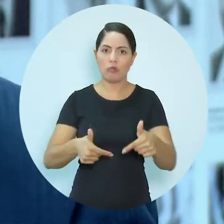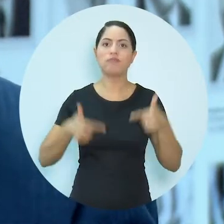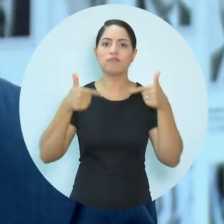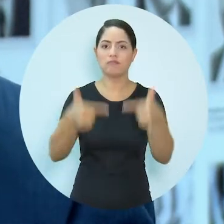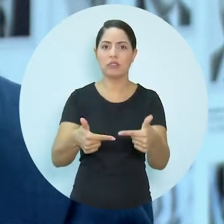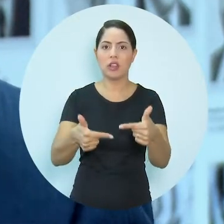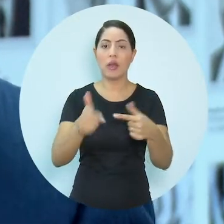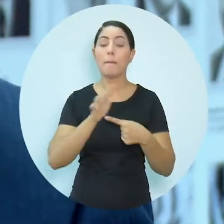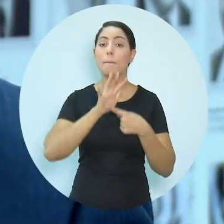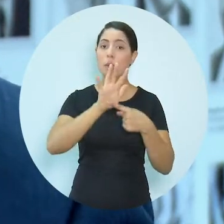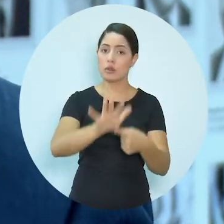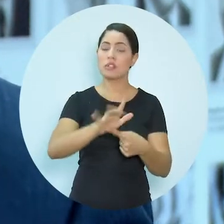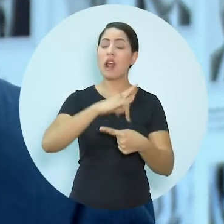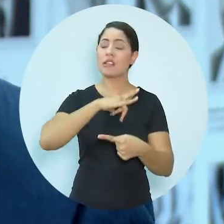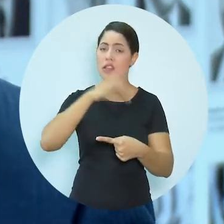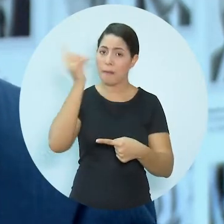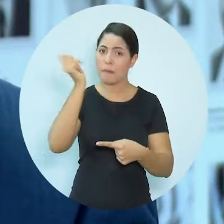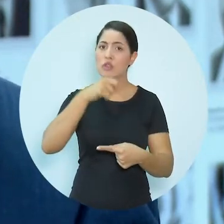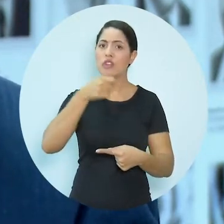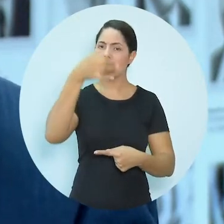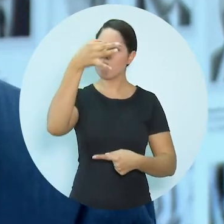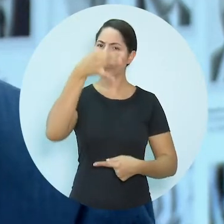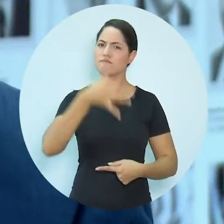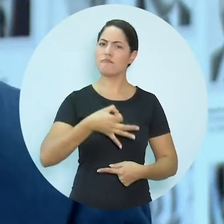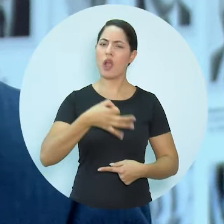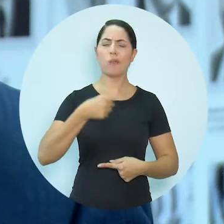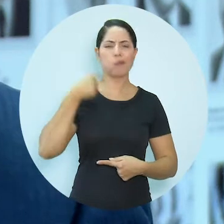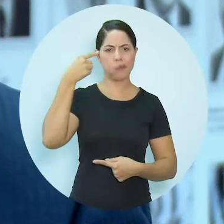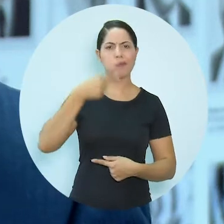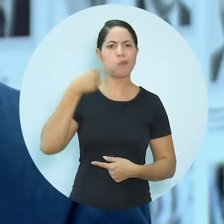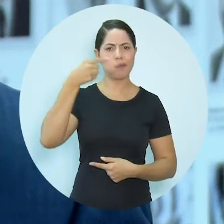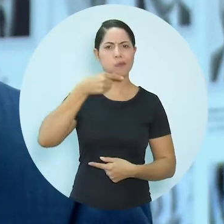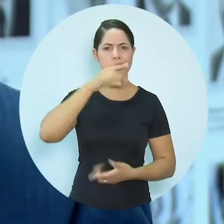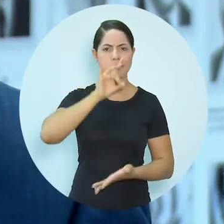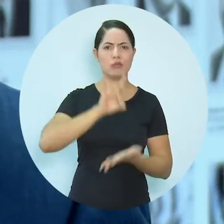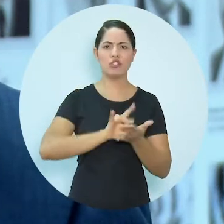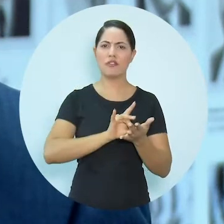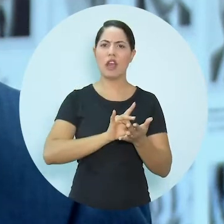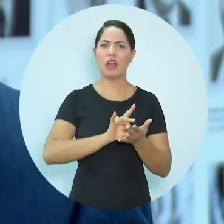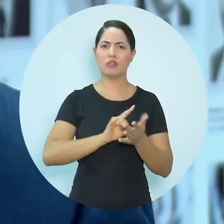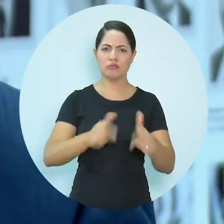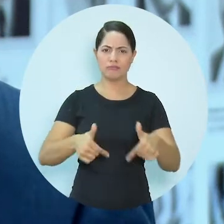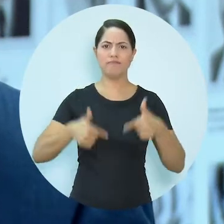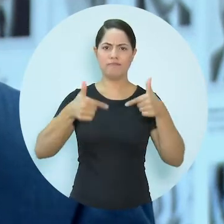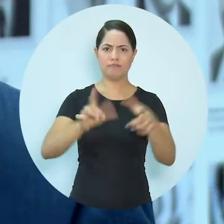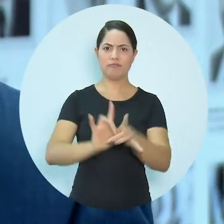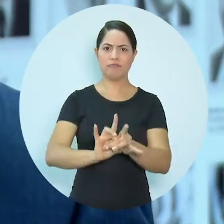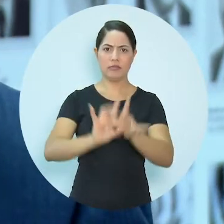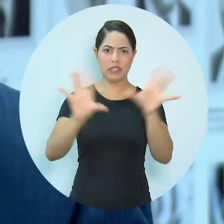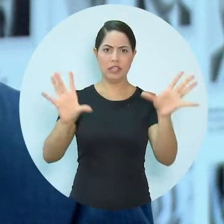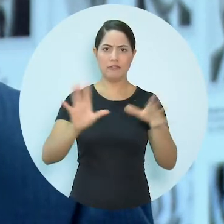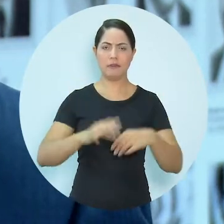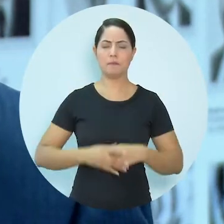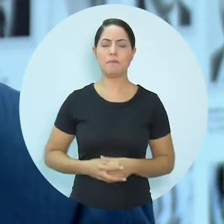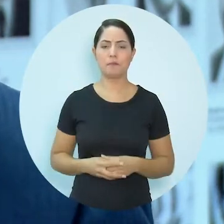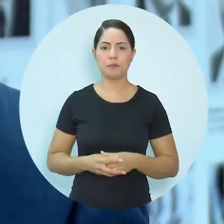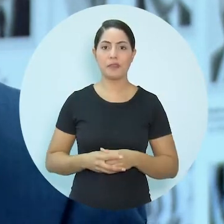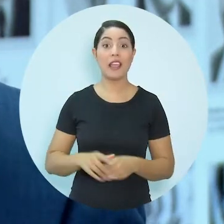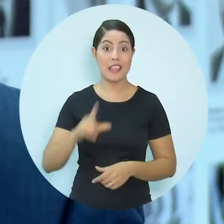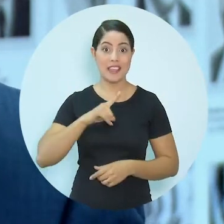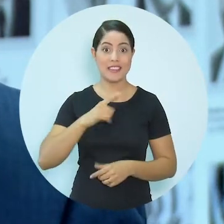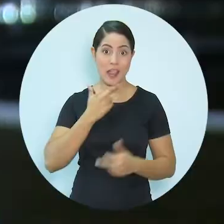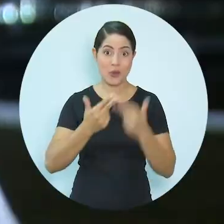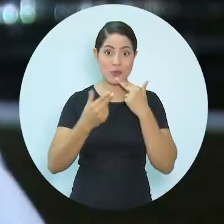estabelecer salvaguardas, estabelecer as condições necessárias para que o advogado exerça a sua função de forma